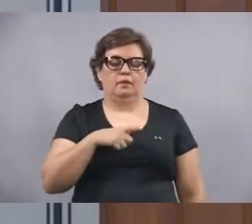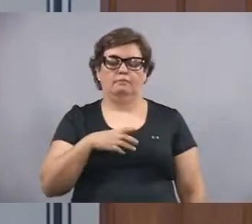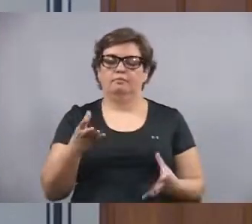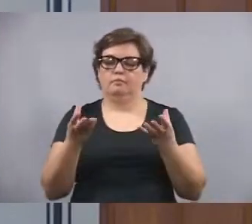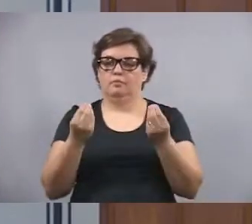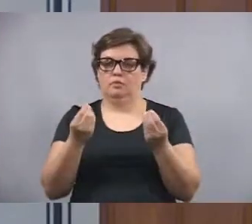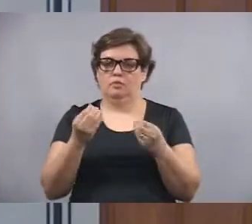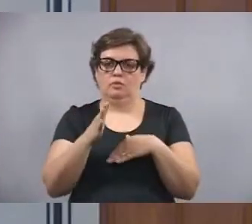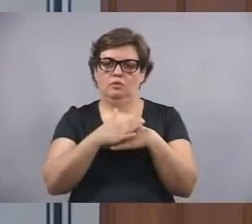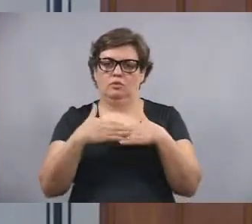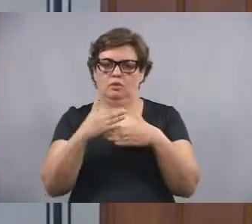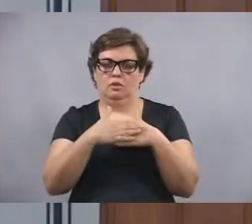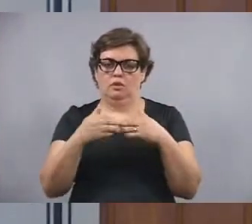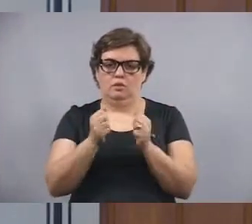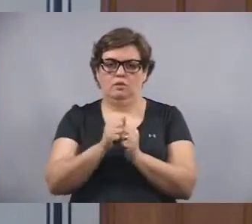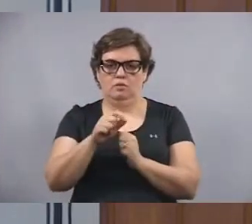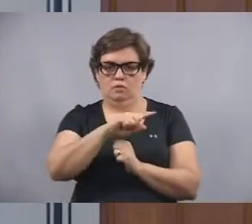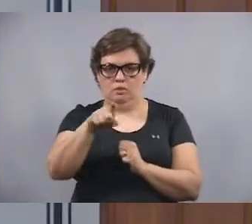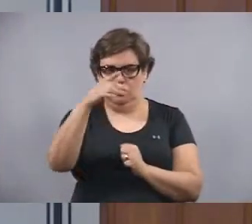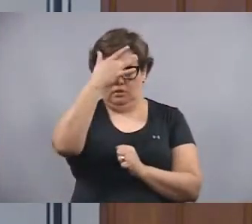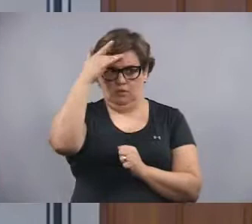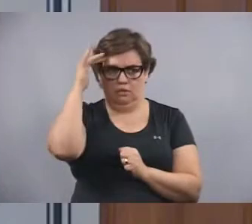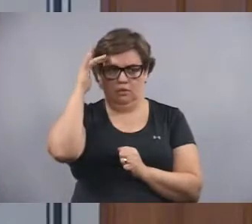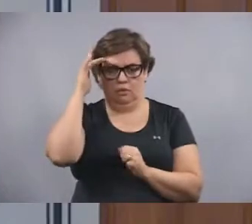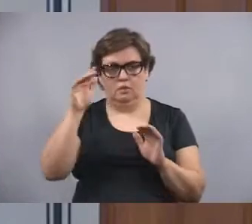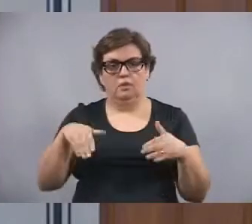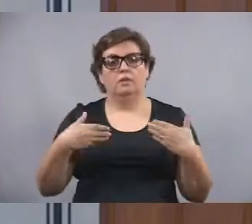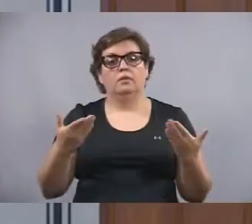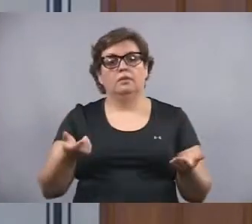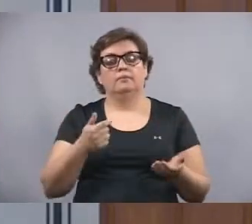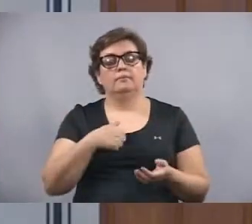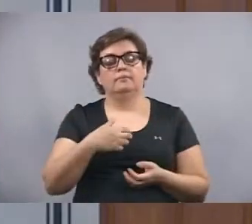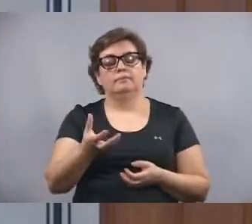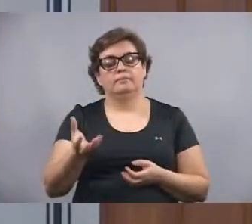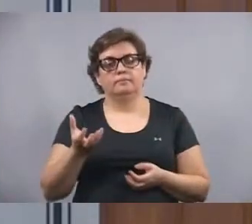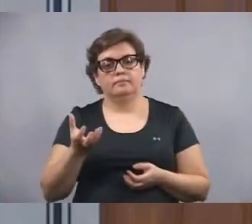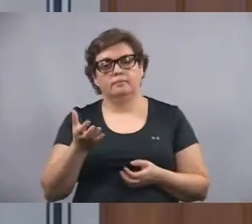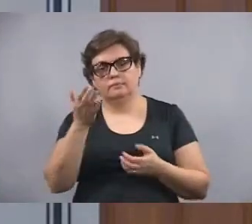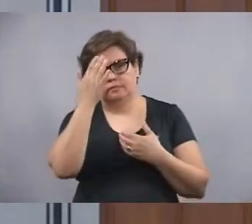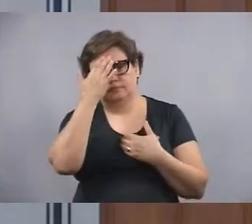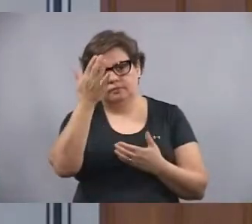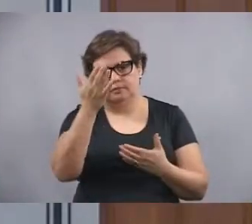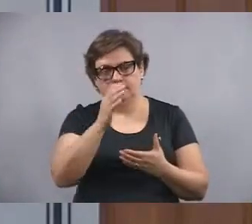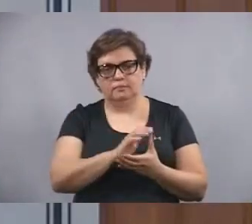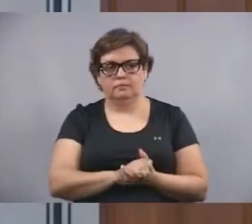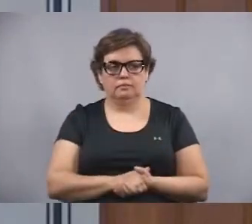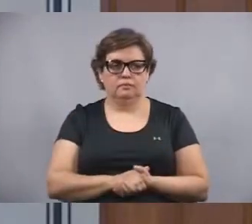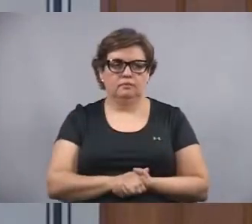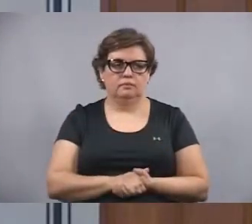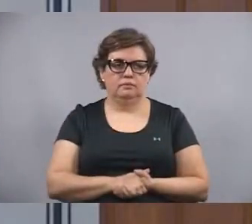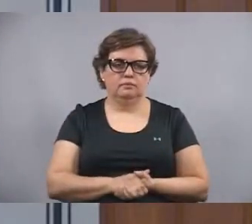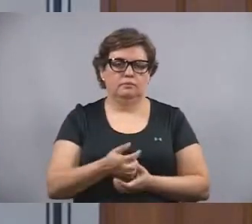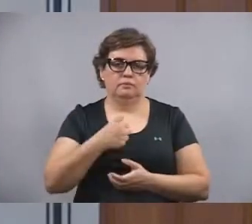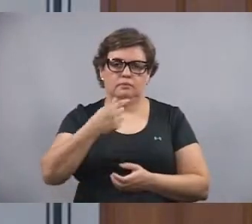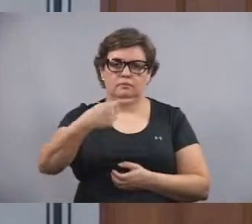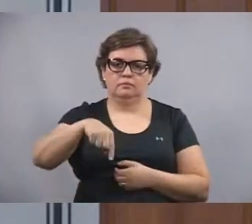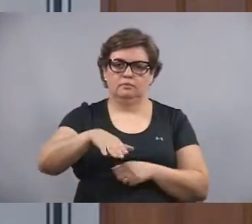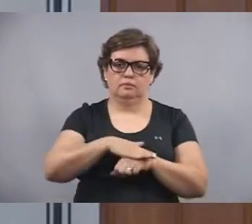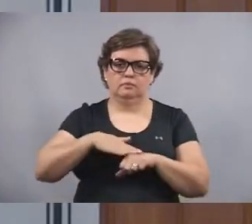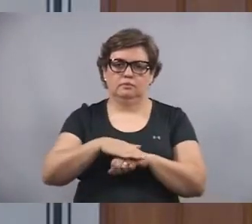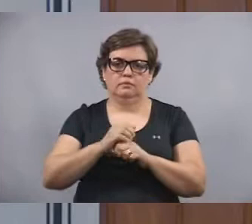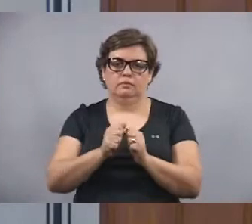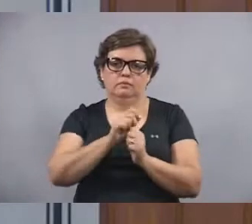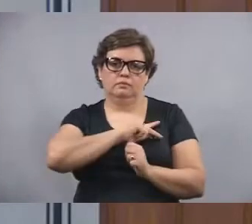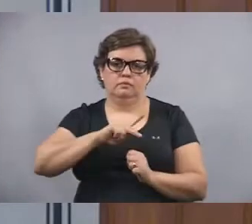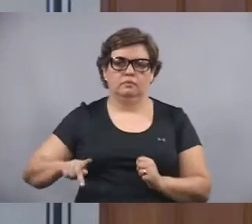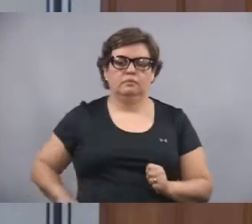carinho com a periferia da cidade. Então eu quero agradecer. Eu estive conversando com o presidente